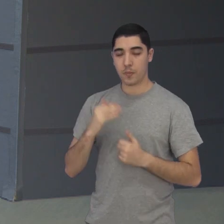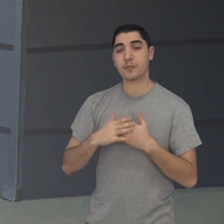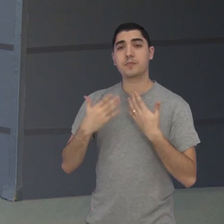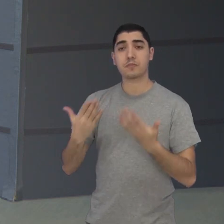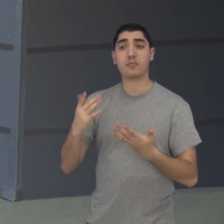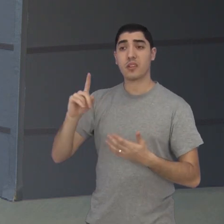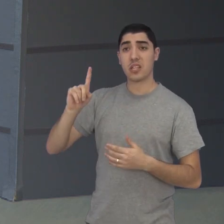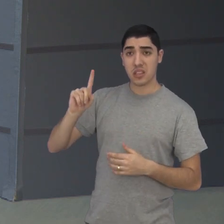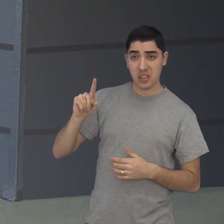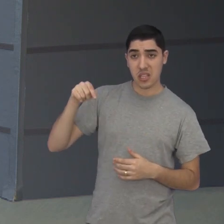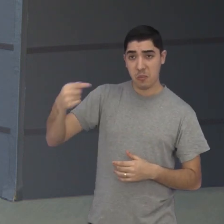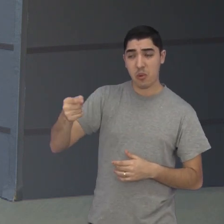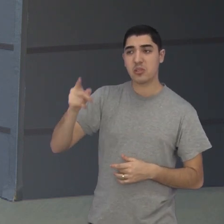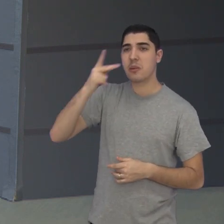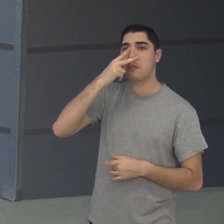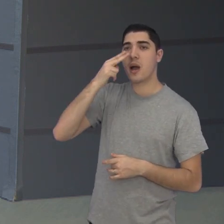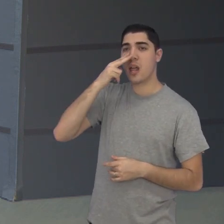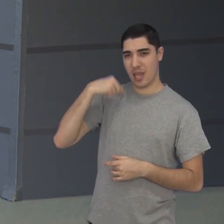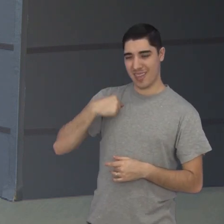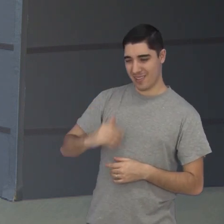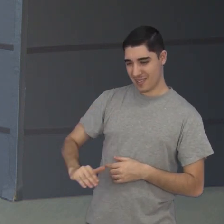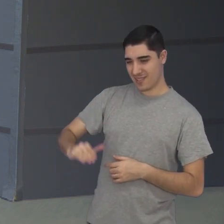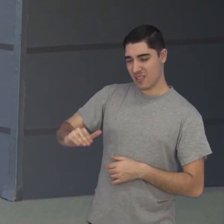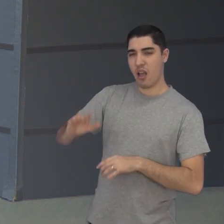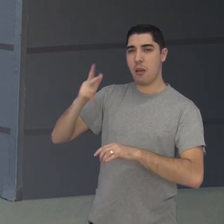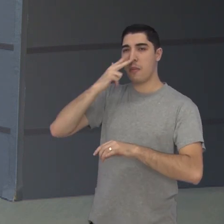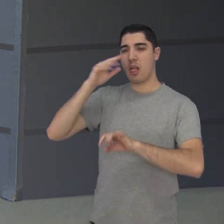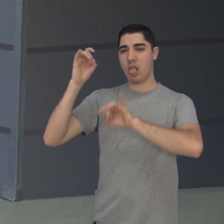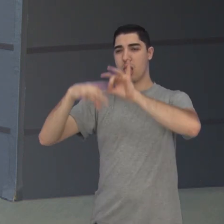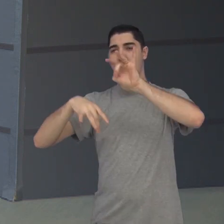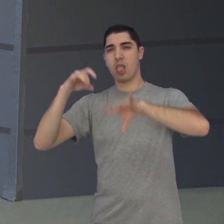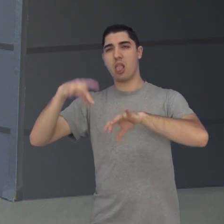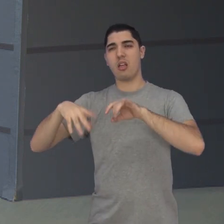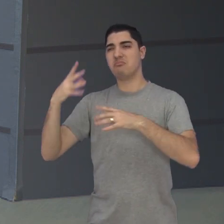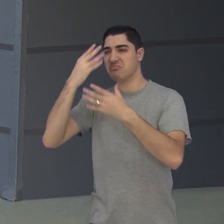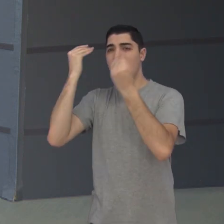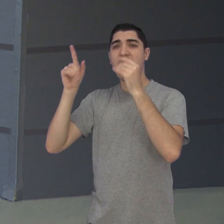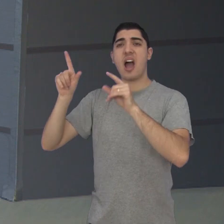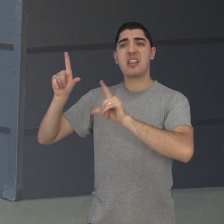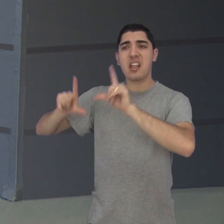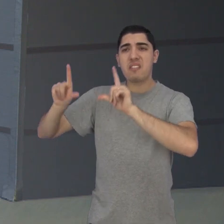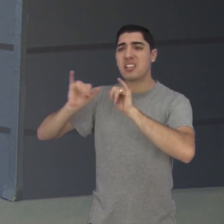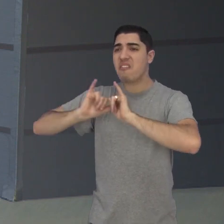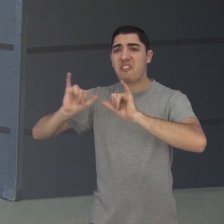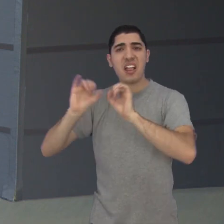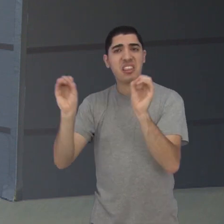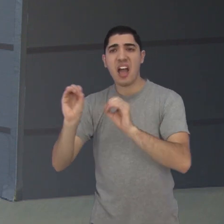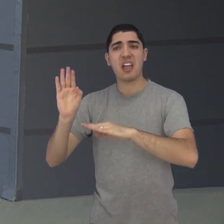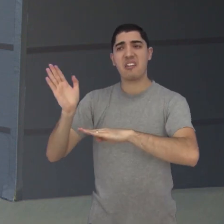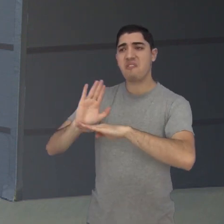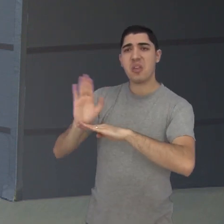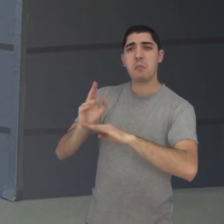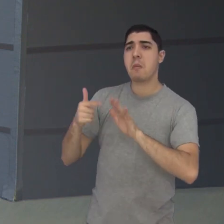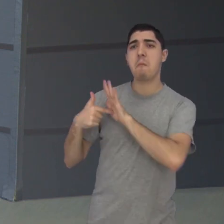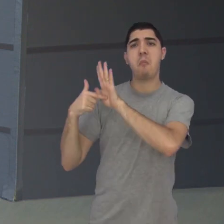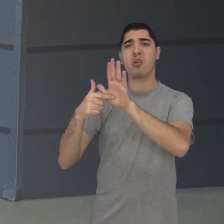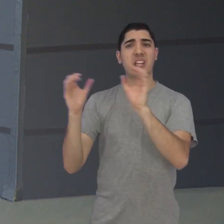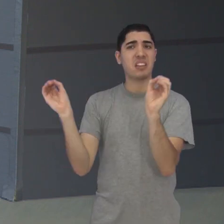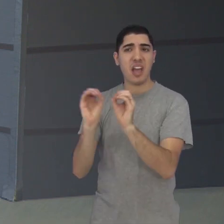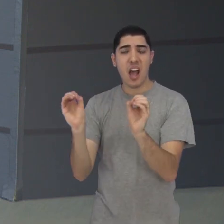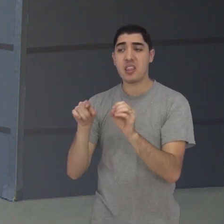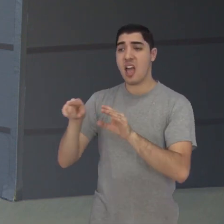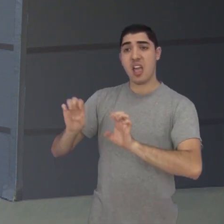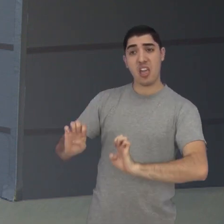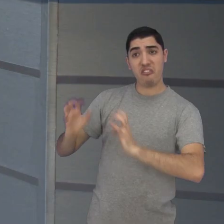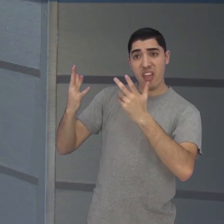o Mazza realmente caiu no esquecimento. Né? A mídia já não falava mais, os filmes não eram transmitidos na TV, não tinha